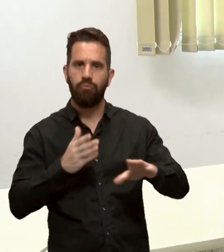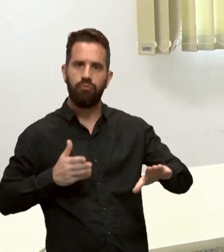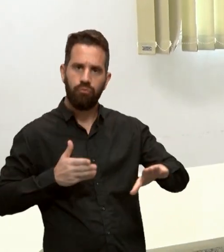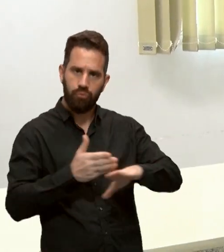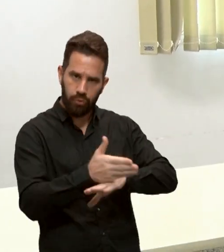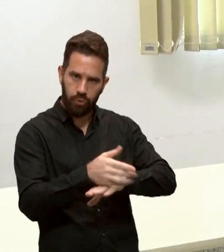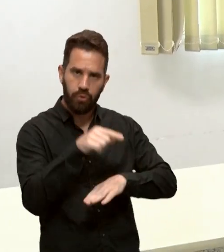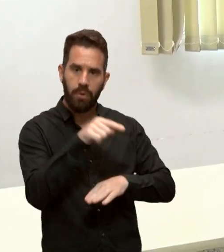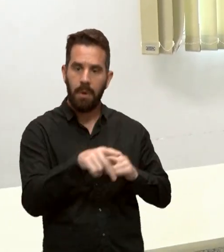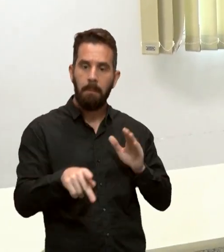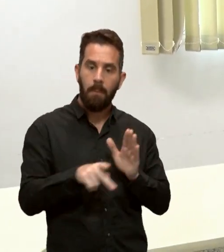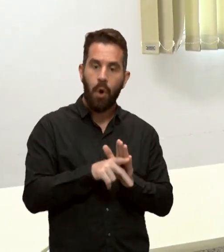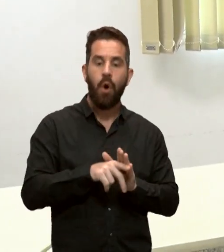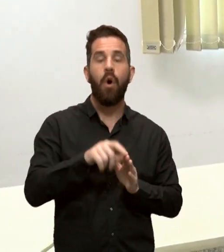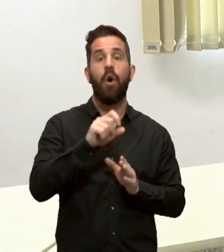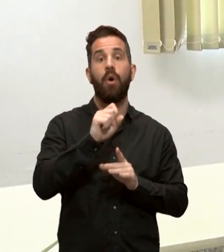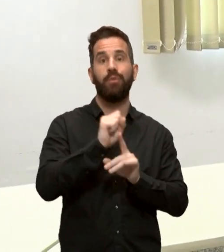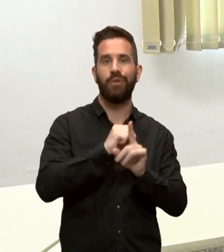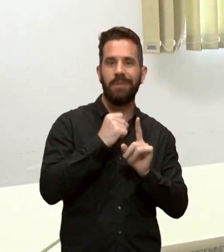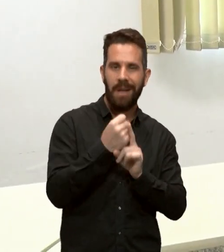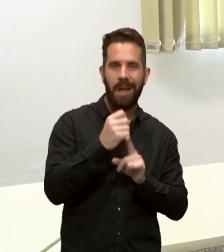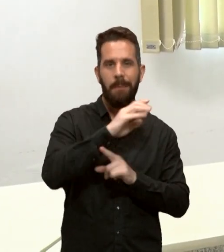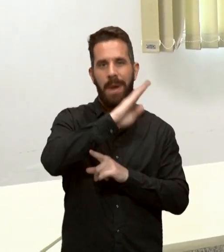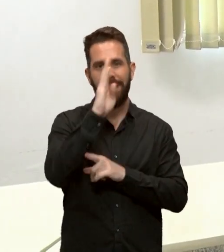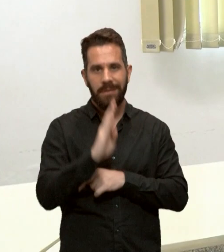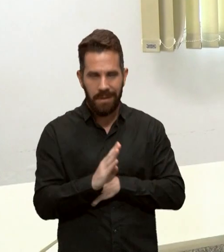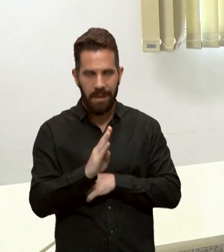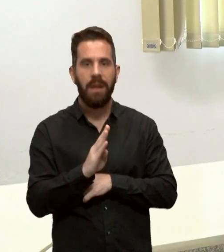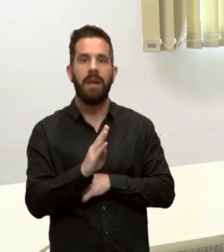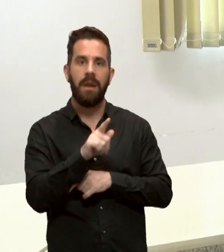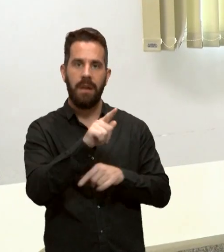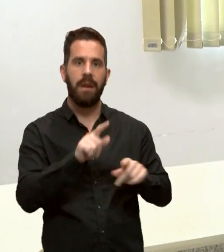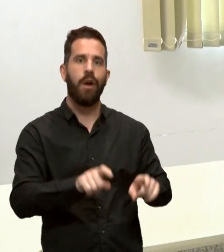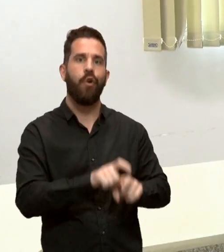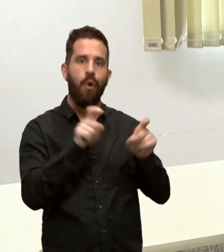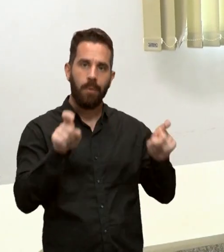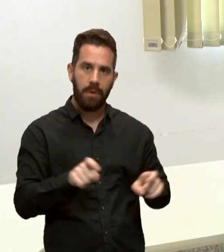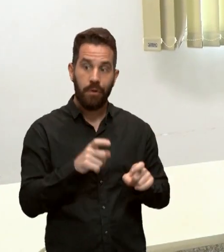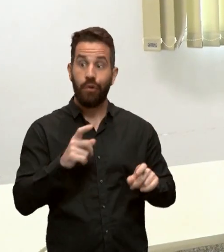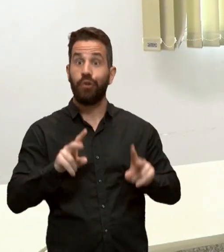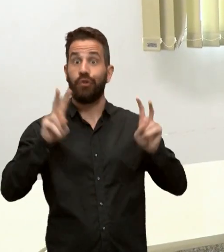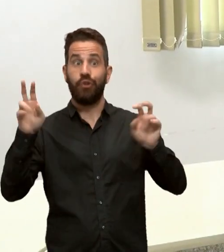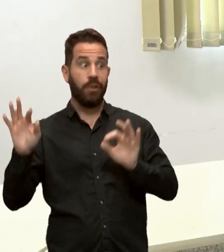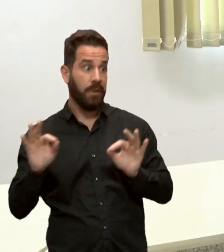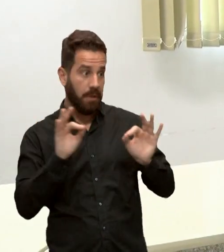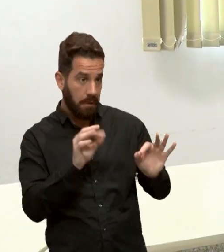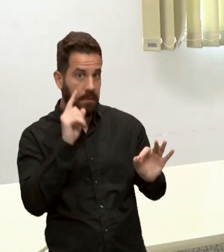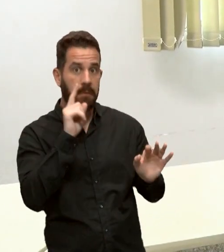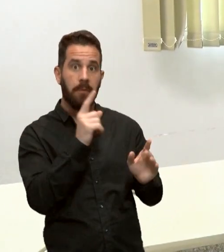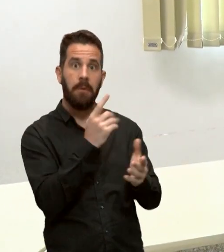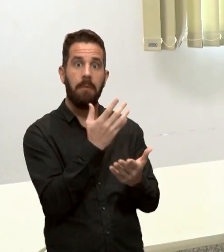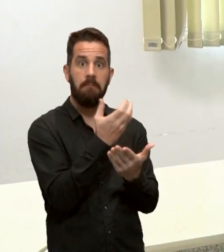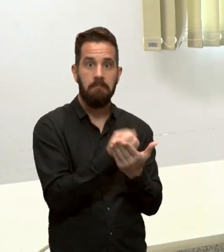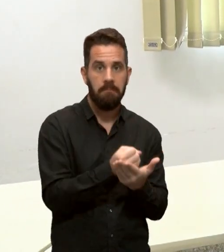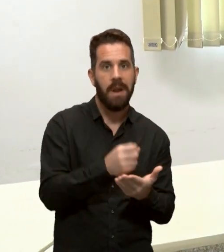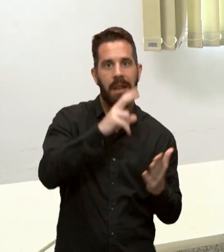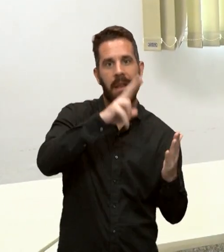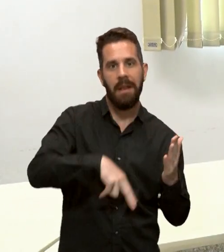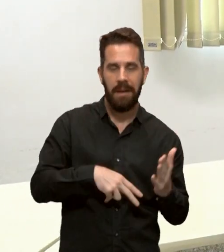de Computação, jogar o título do artigo lá e ter acesso para lê-lo. Até